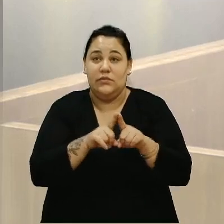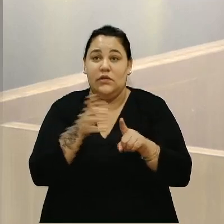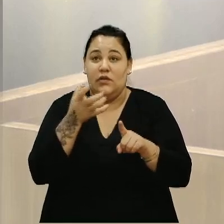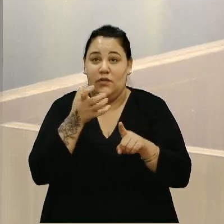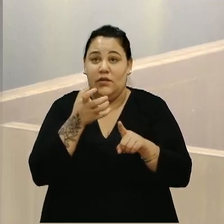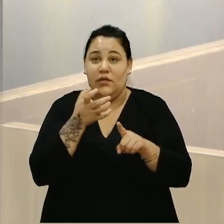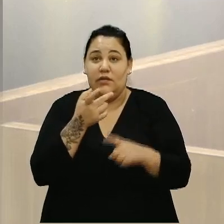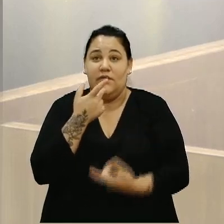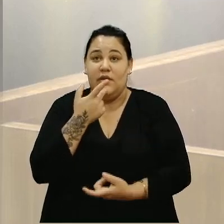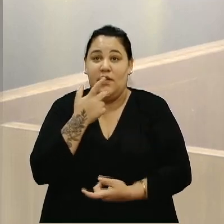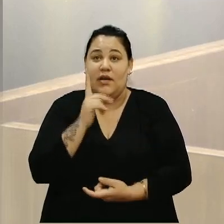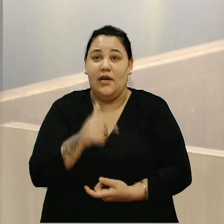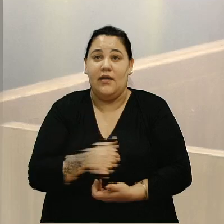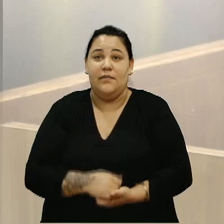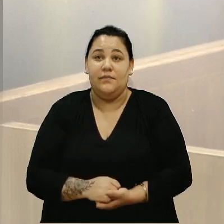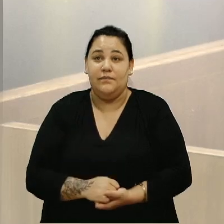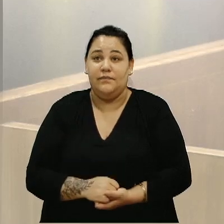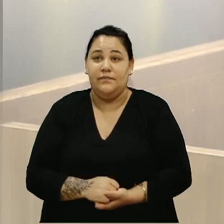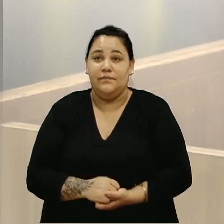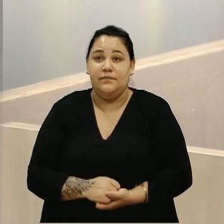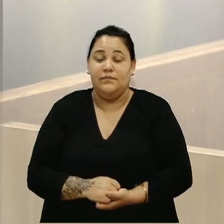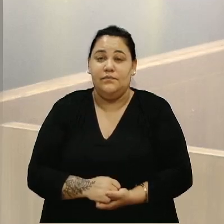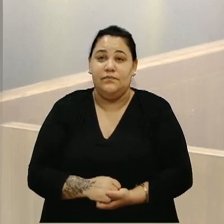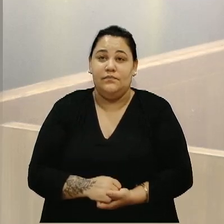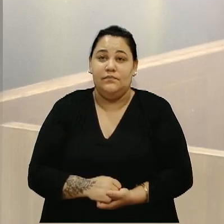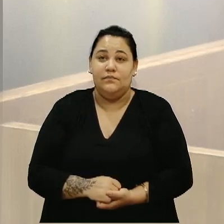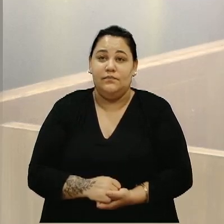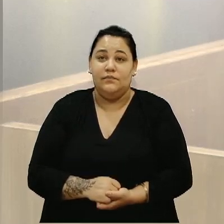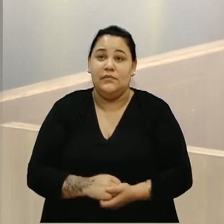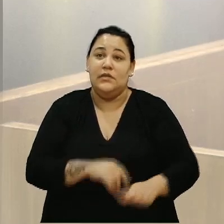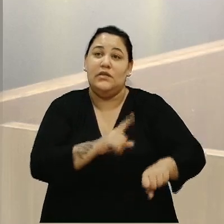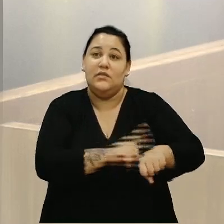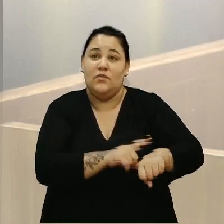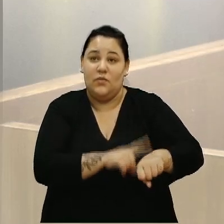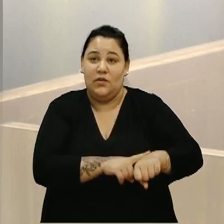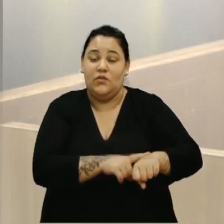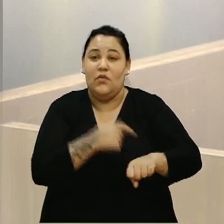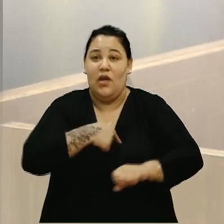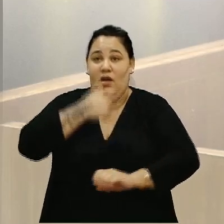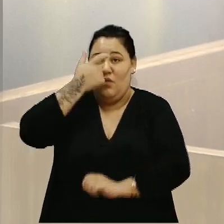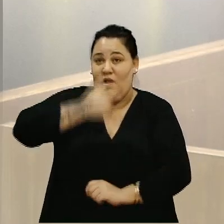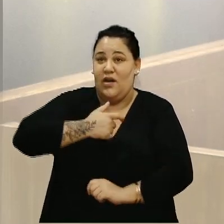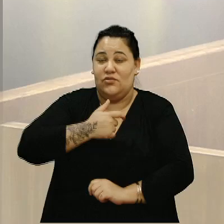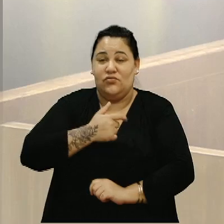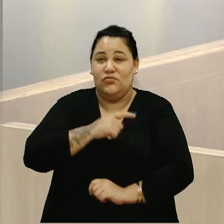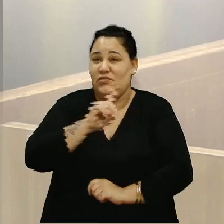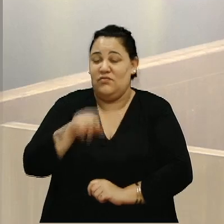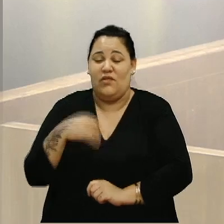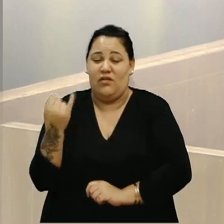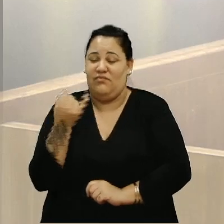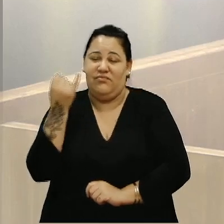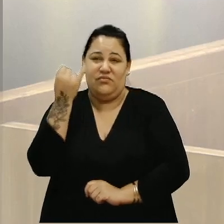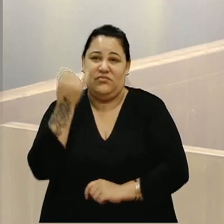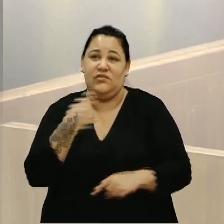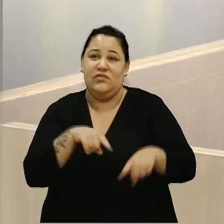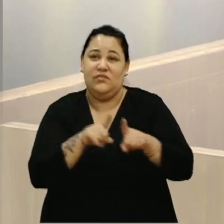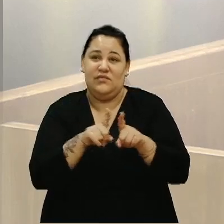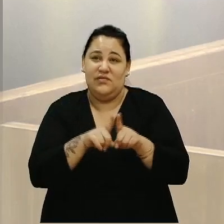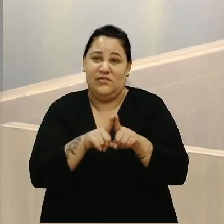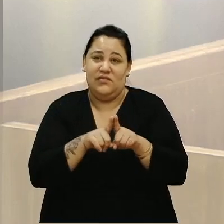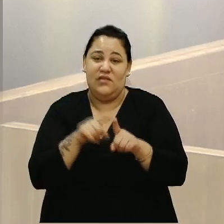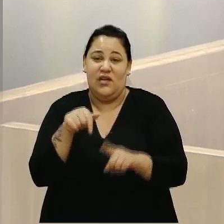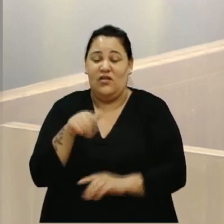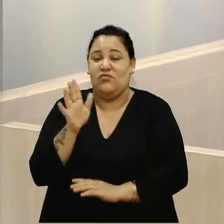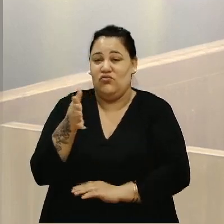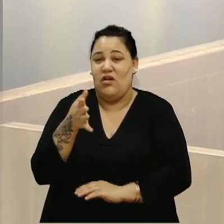ponderar era a questão, neste momento, eu acho que não vem ao caso, eu já ouvi,